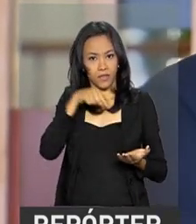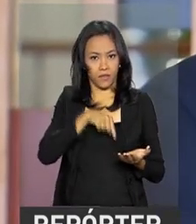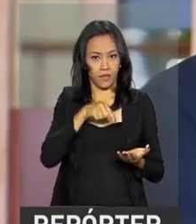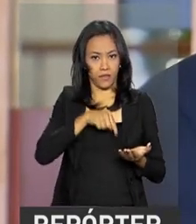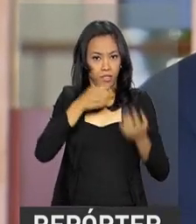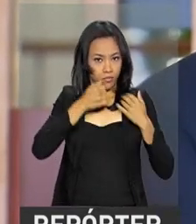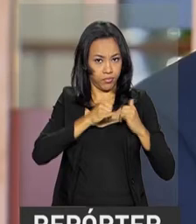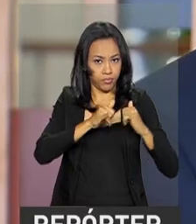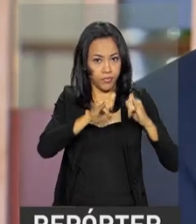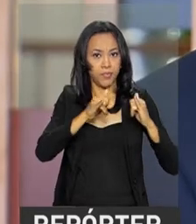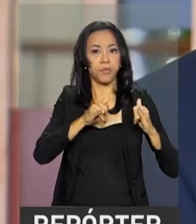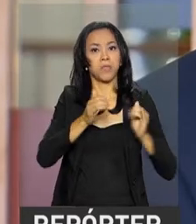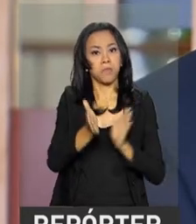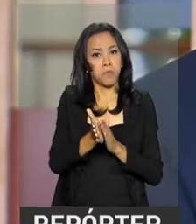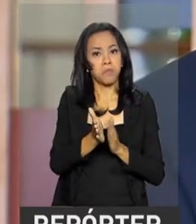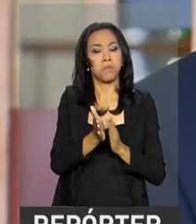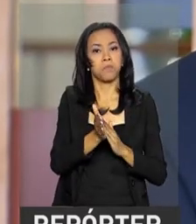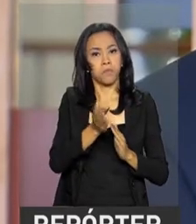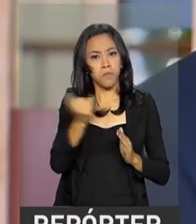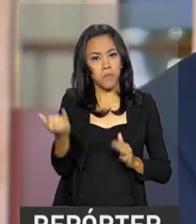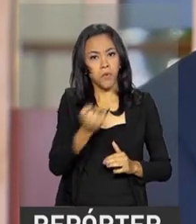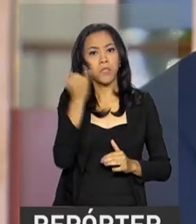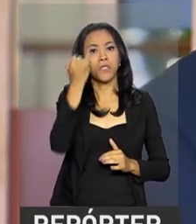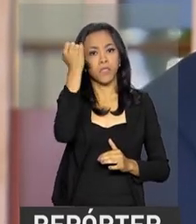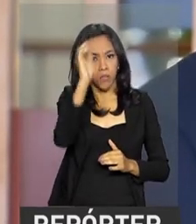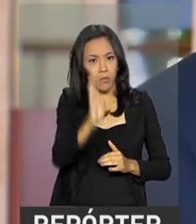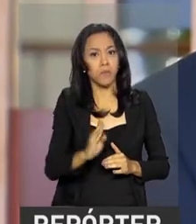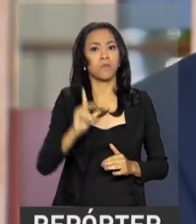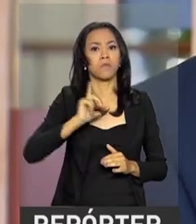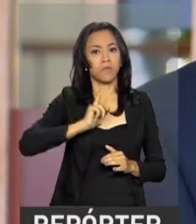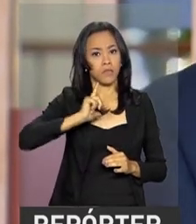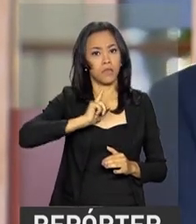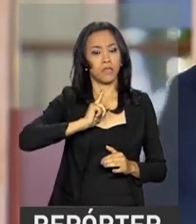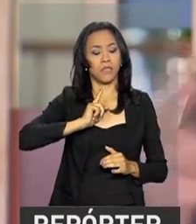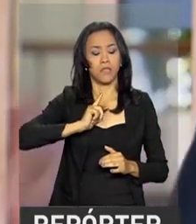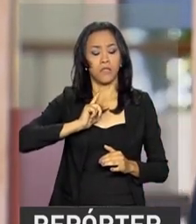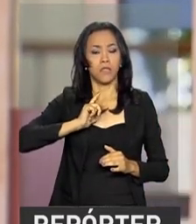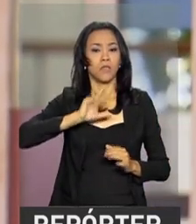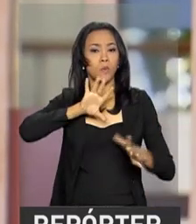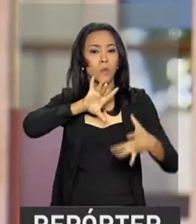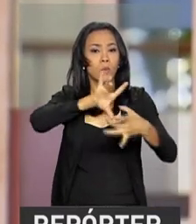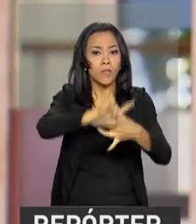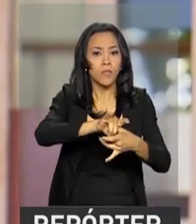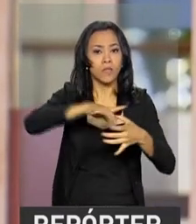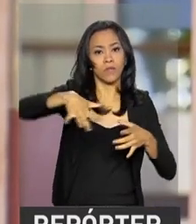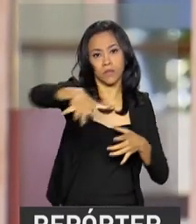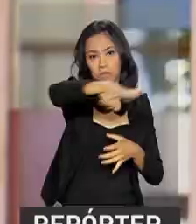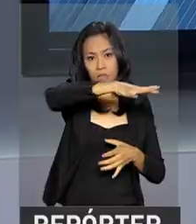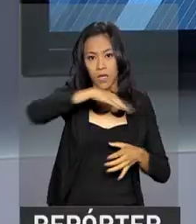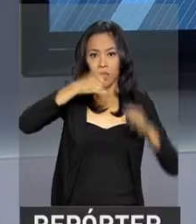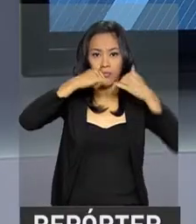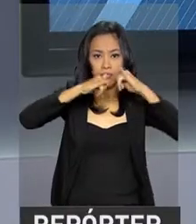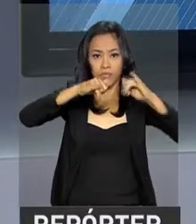da extraordinária importância que o brasil tem no contexto energético mundial